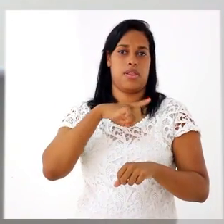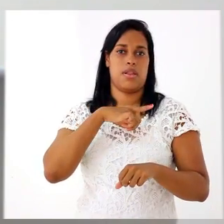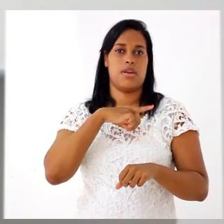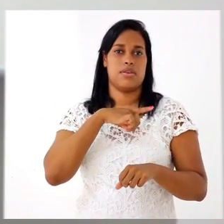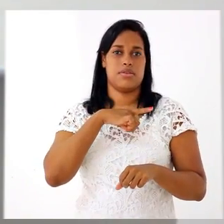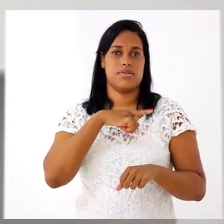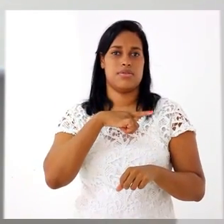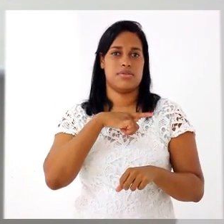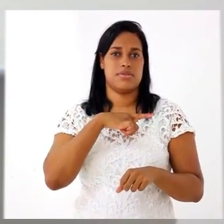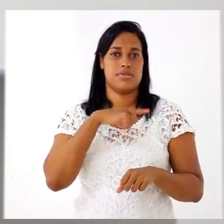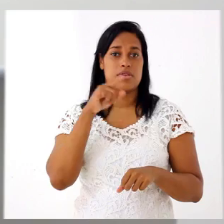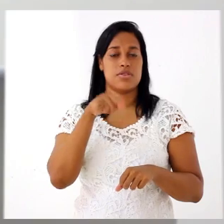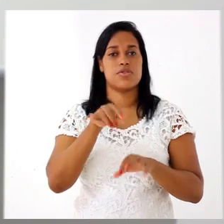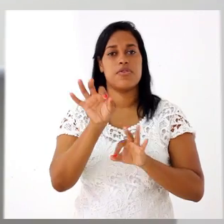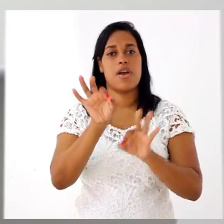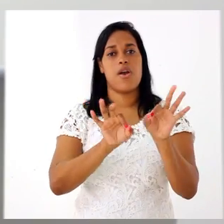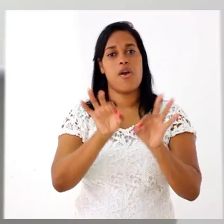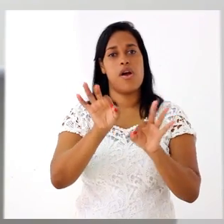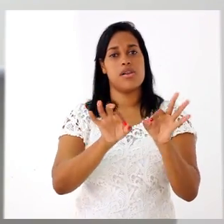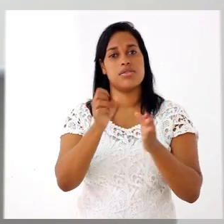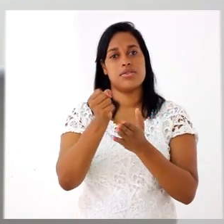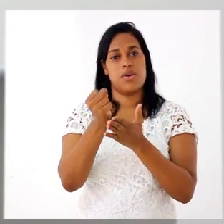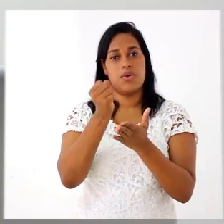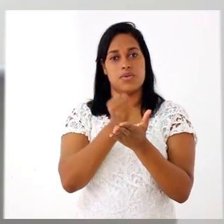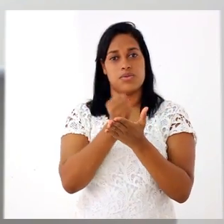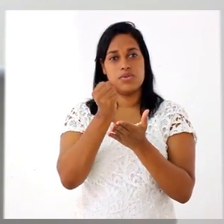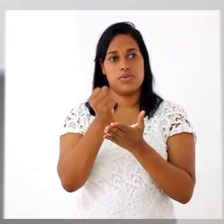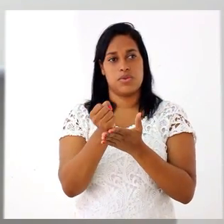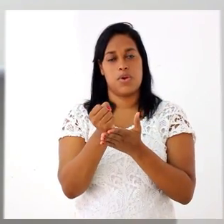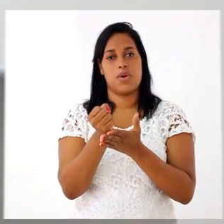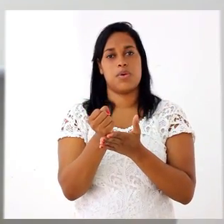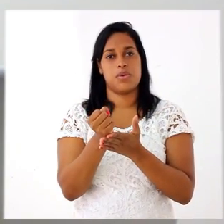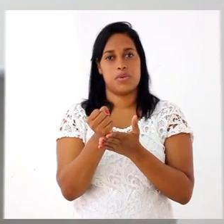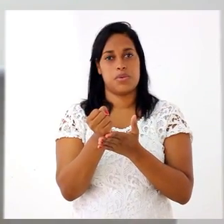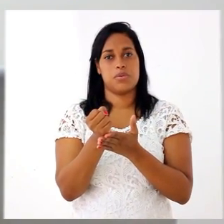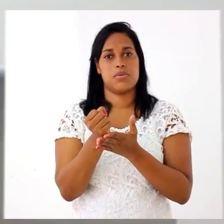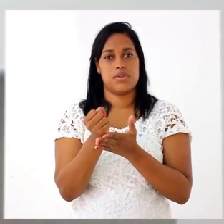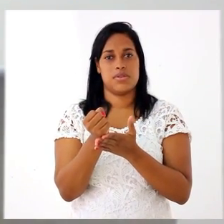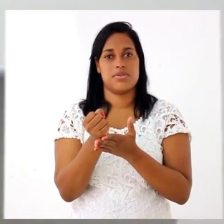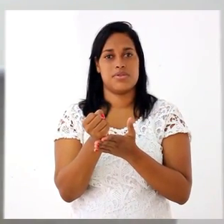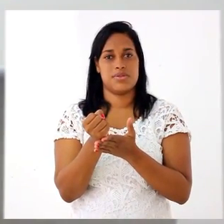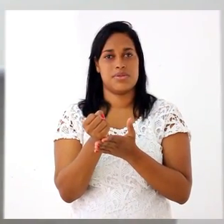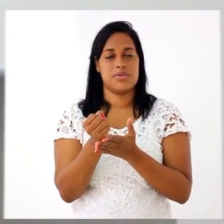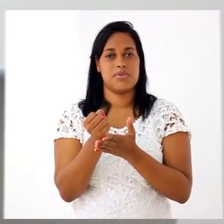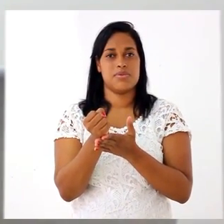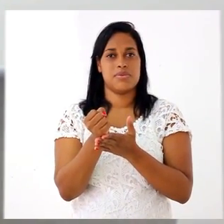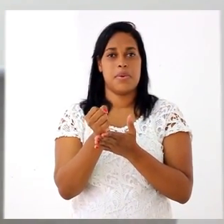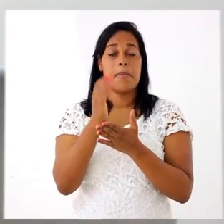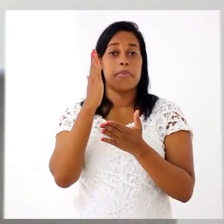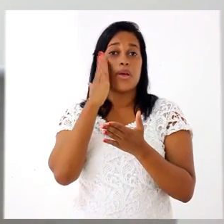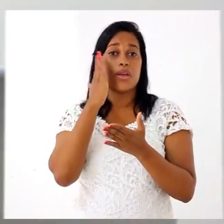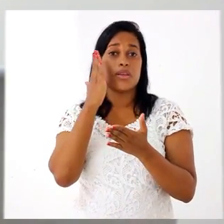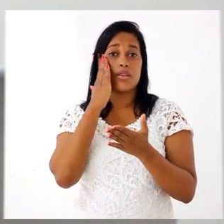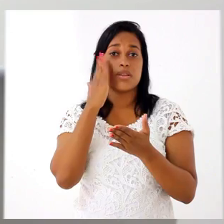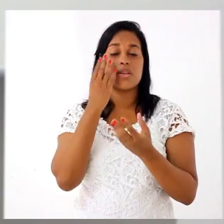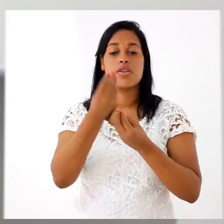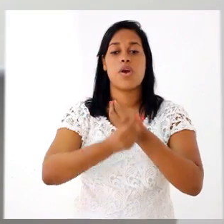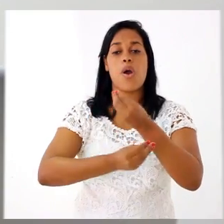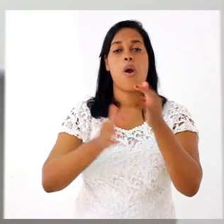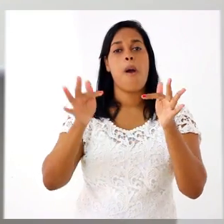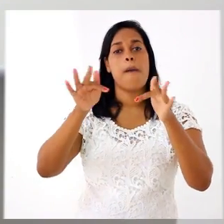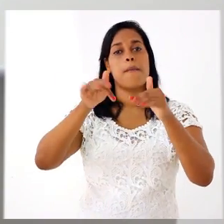E aí isso vai montar um documento, onde você vai partir desse documento para chegar ao final,